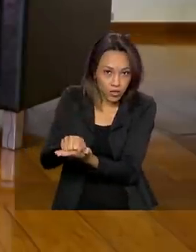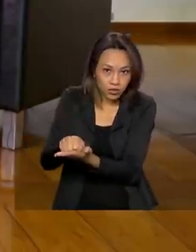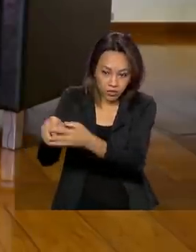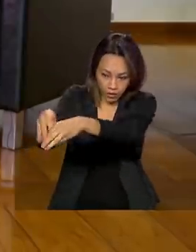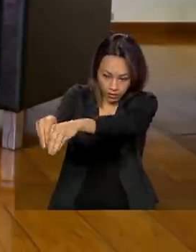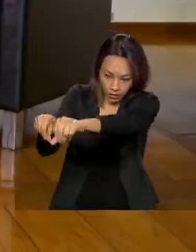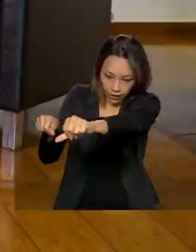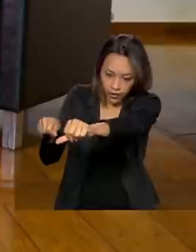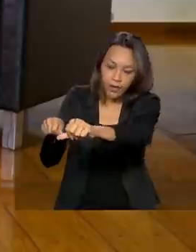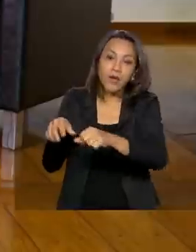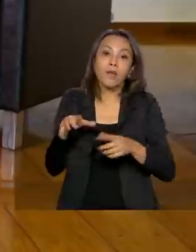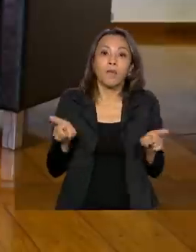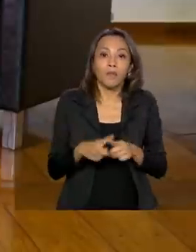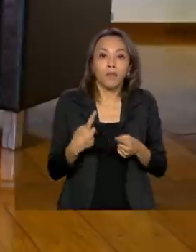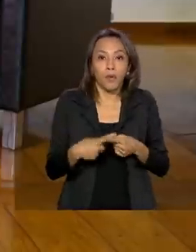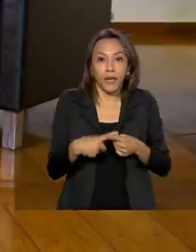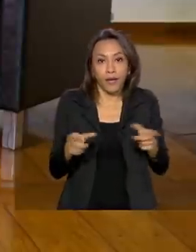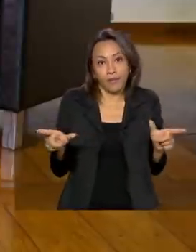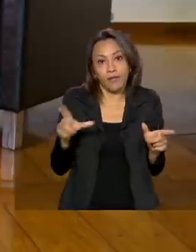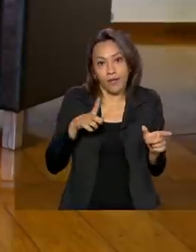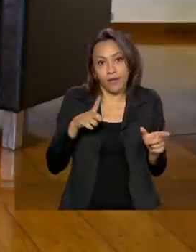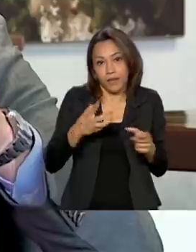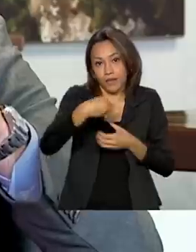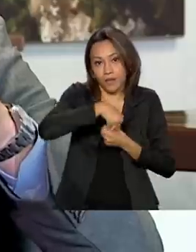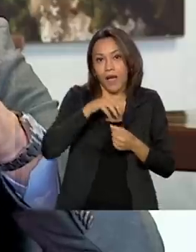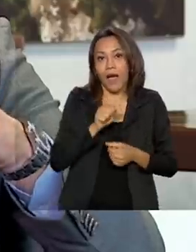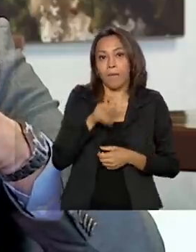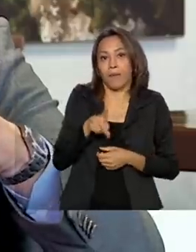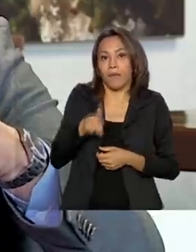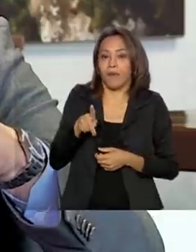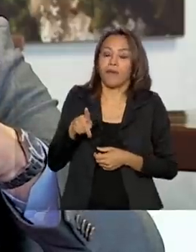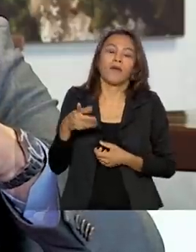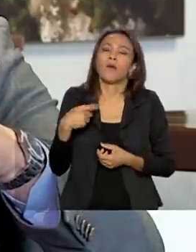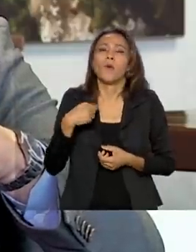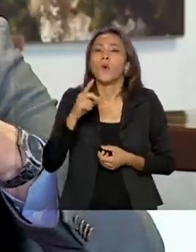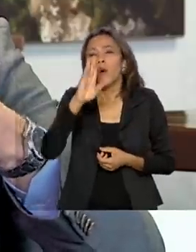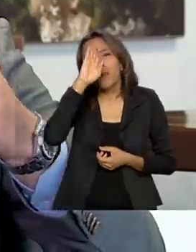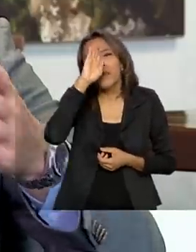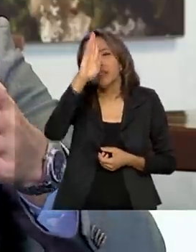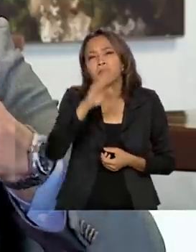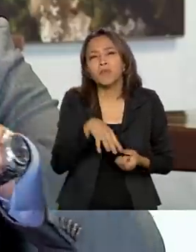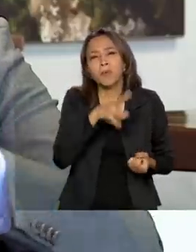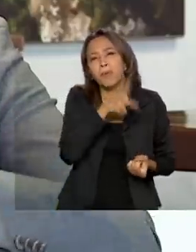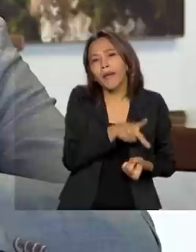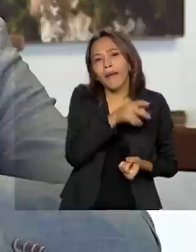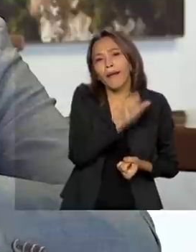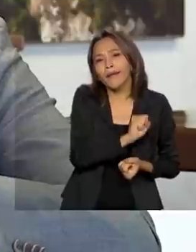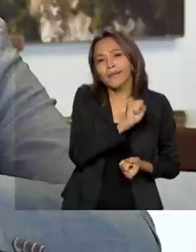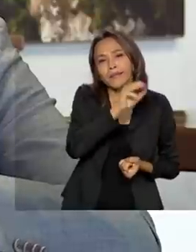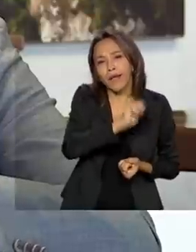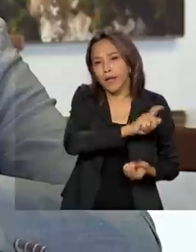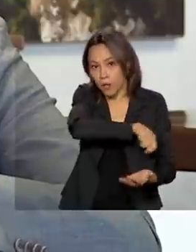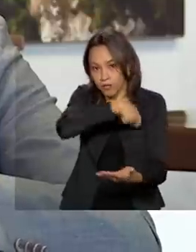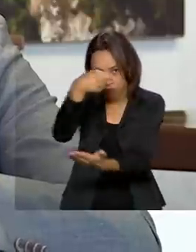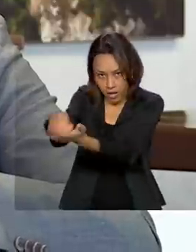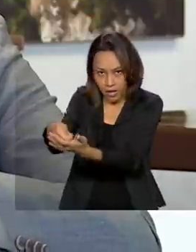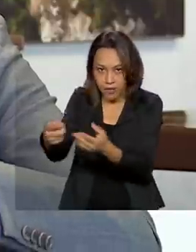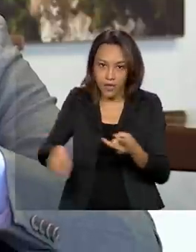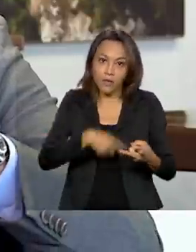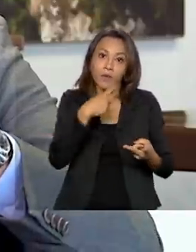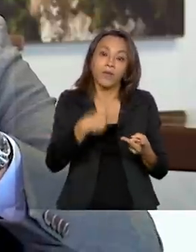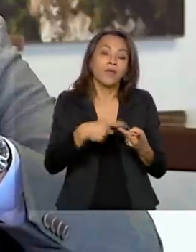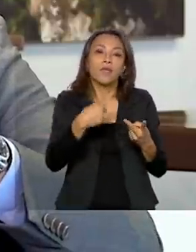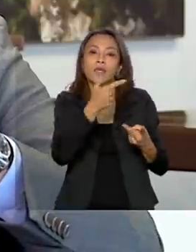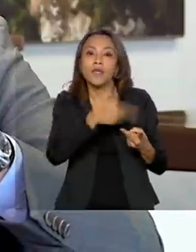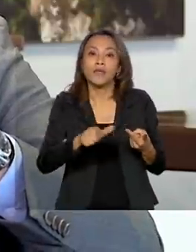a própria APP também. Então, qual é o princípio da lei do PSA, assim como o Floresta Mais?